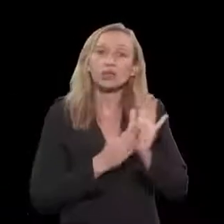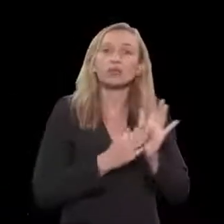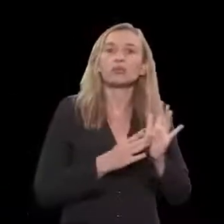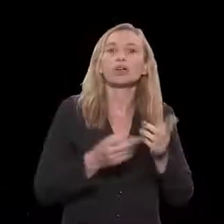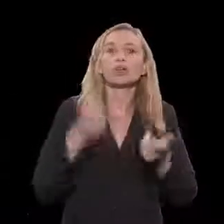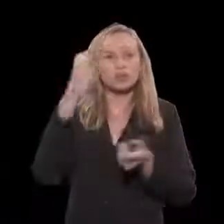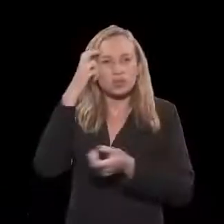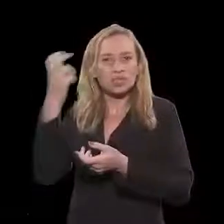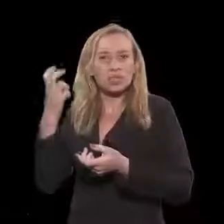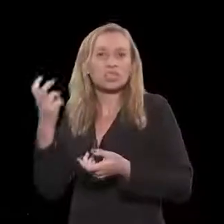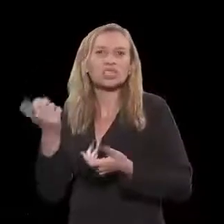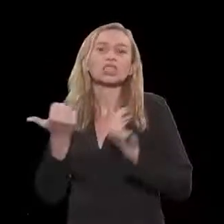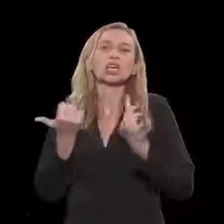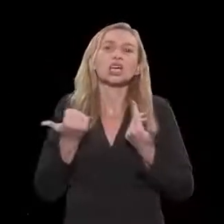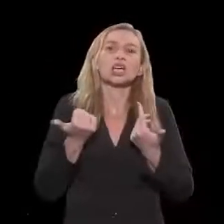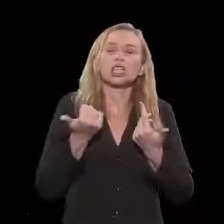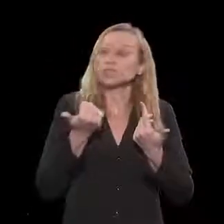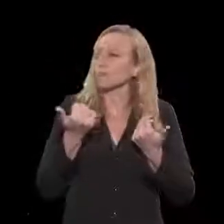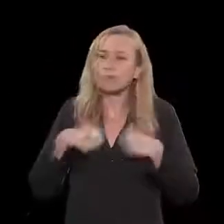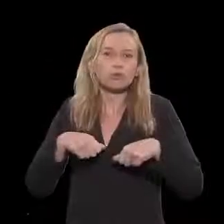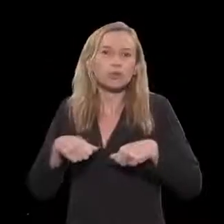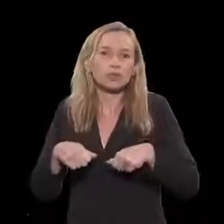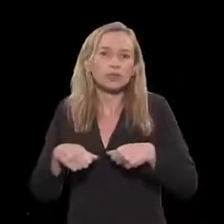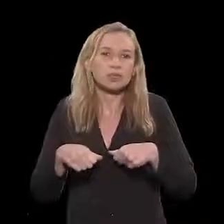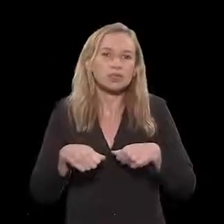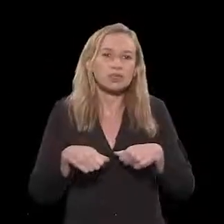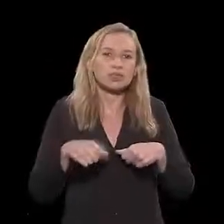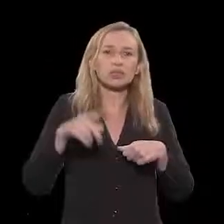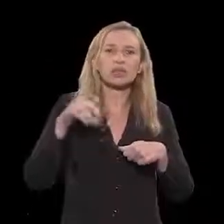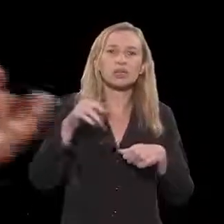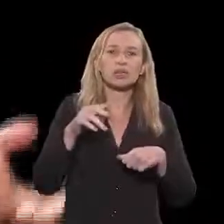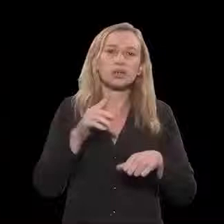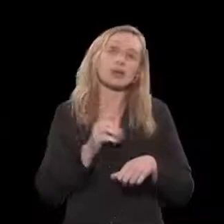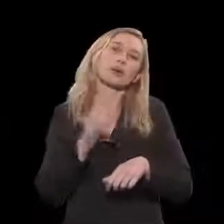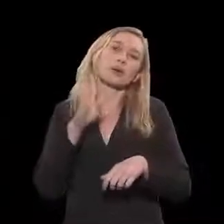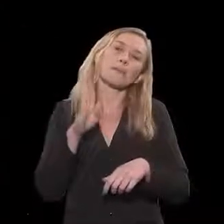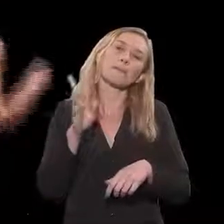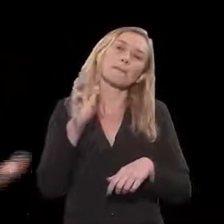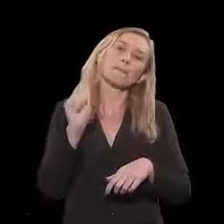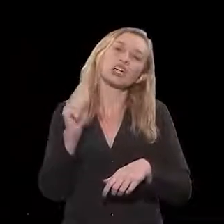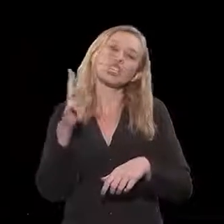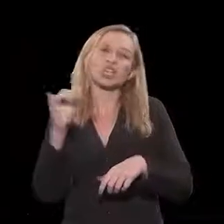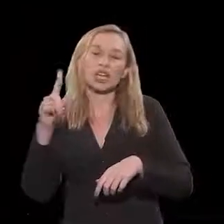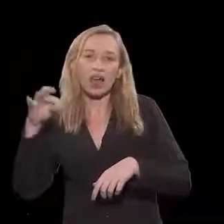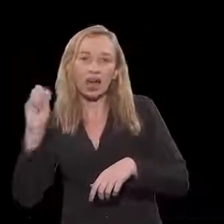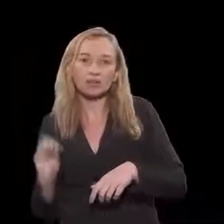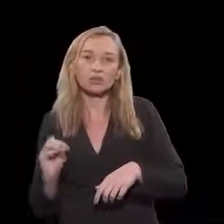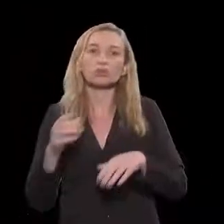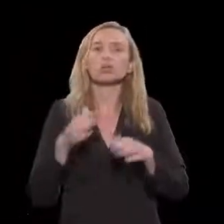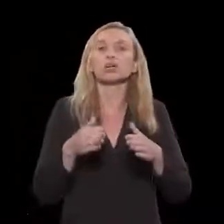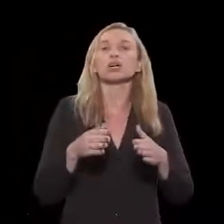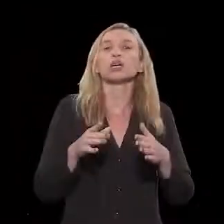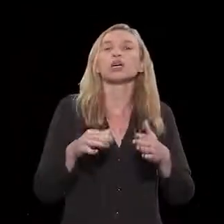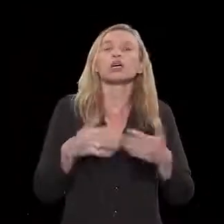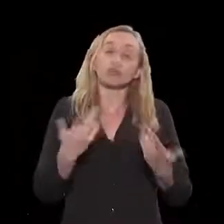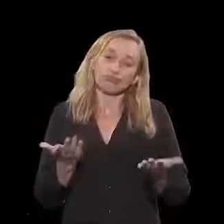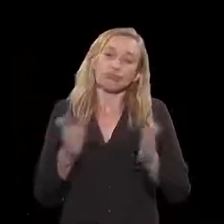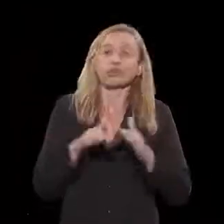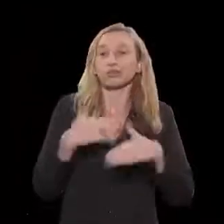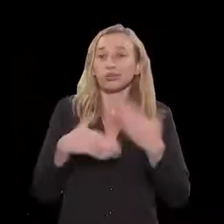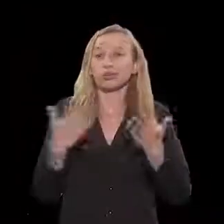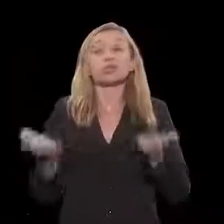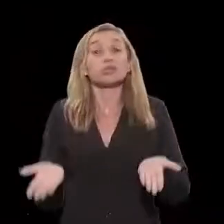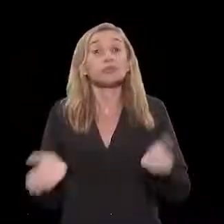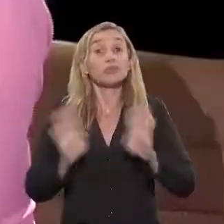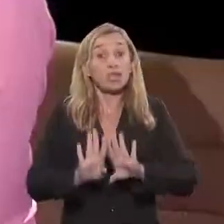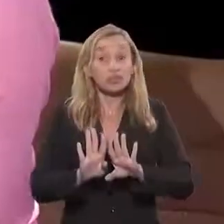enquanto intelectuais que não precisam, né, de bacharelados, de licenciaturas, enfim. Ainda está nesse